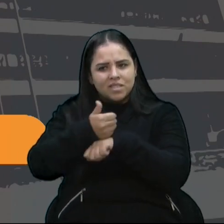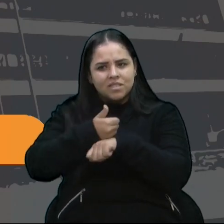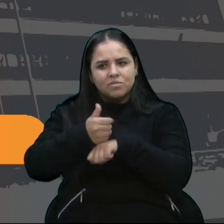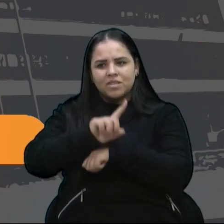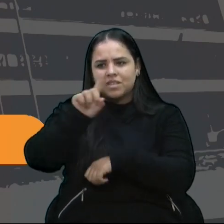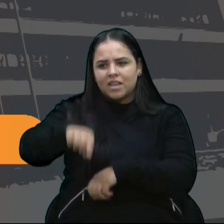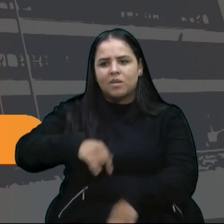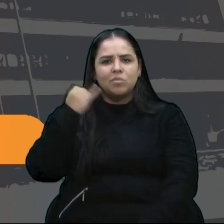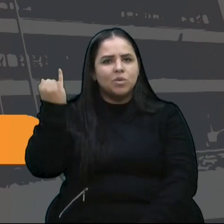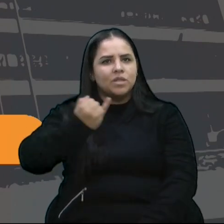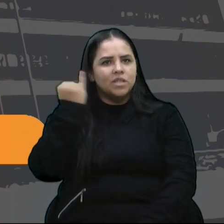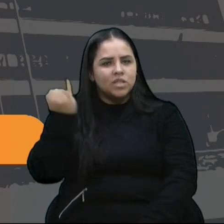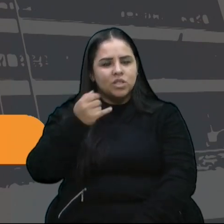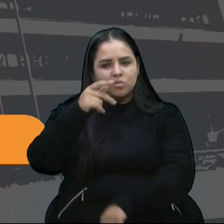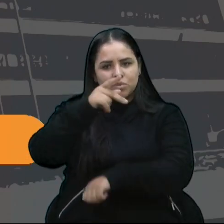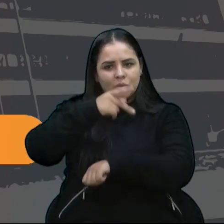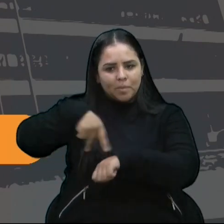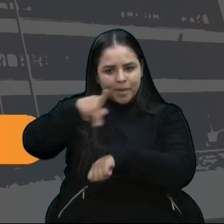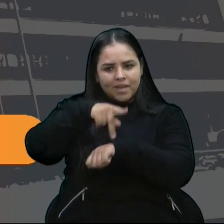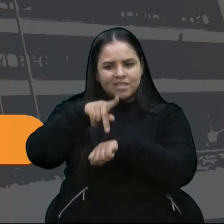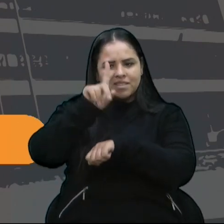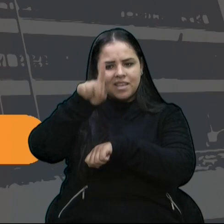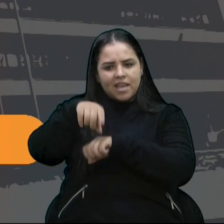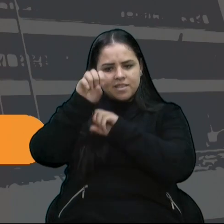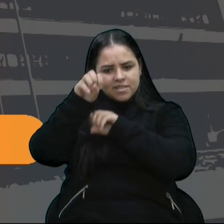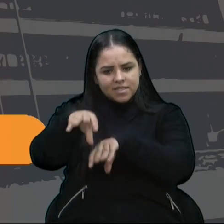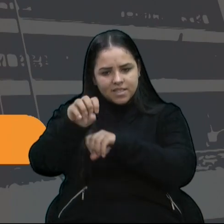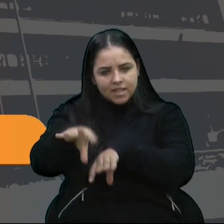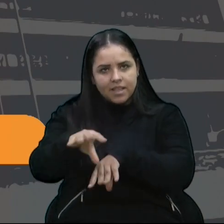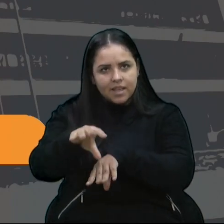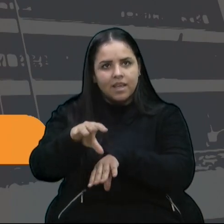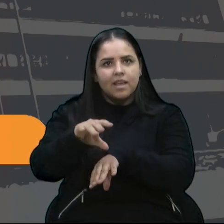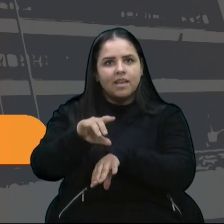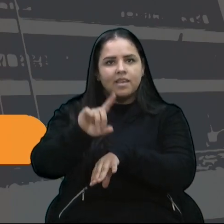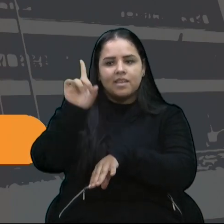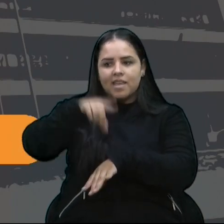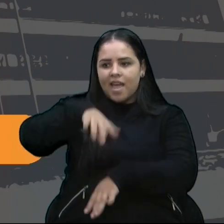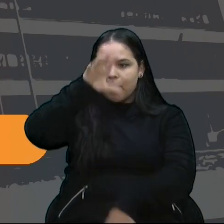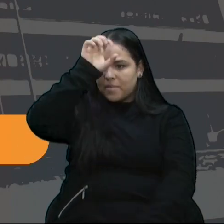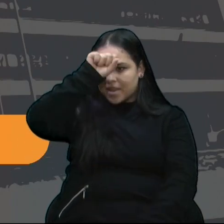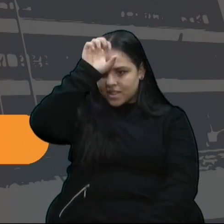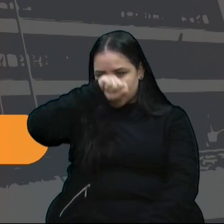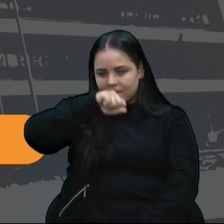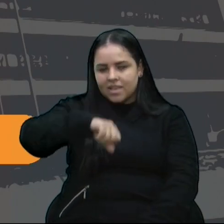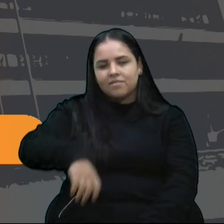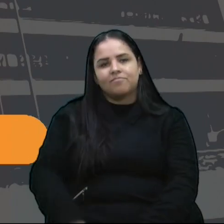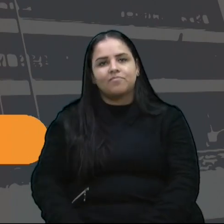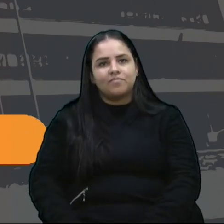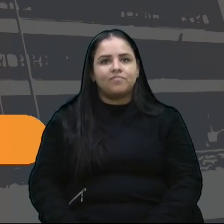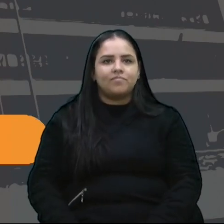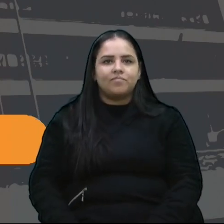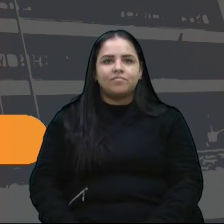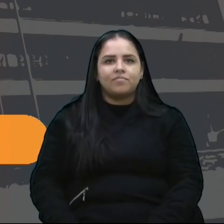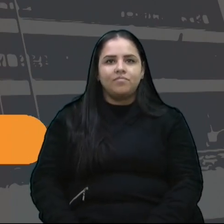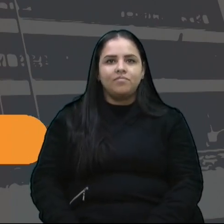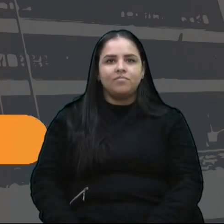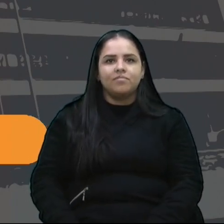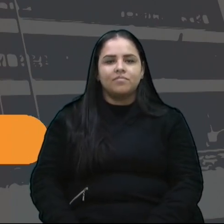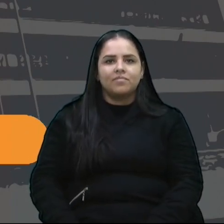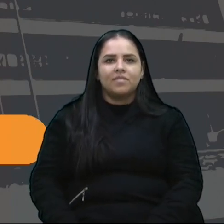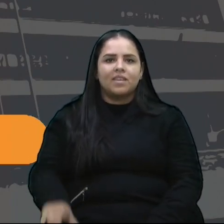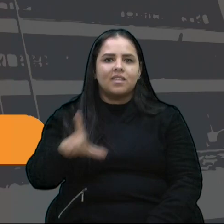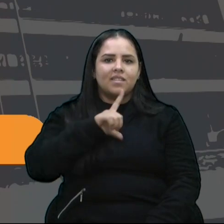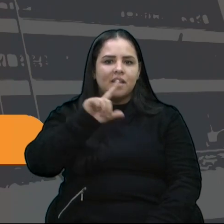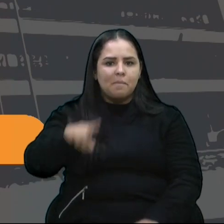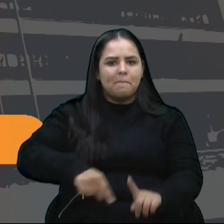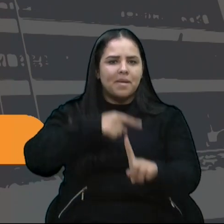nosso país, que é educar, né, que é aprender, que é buscar o conhecimento. Acho que